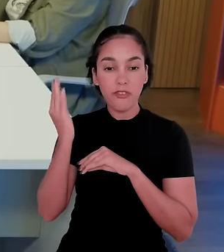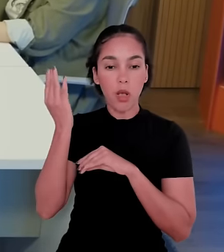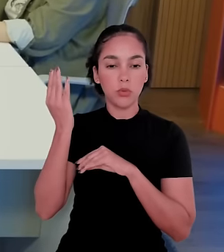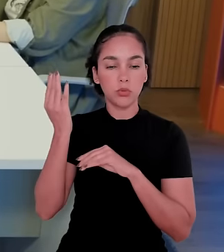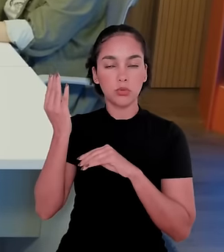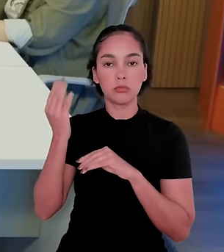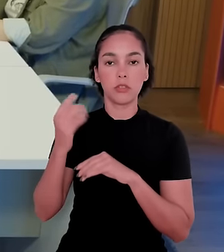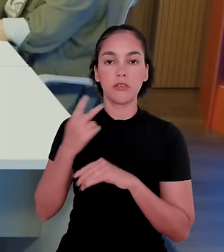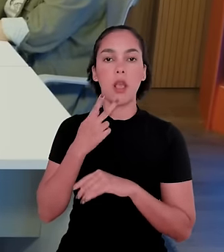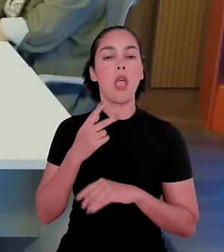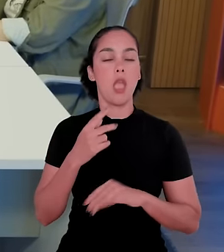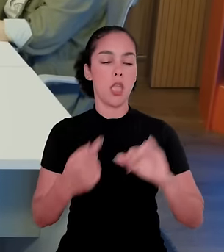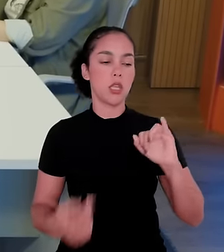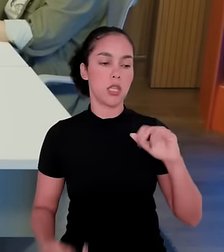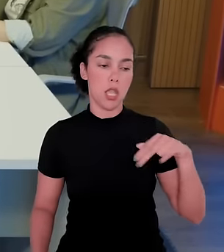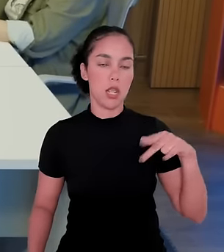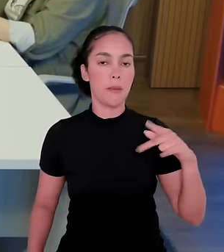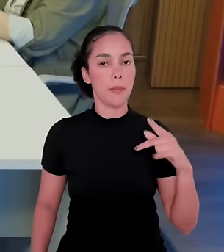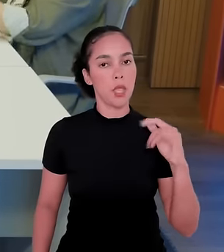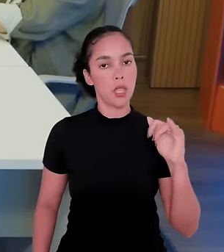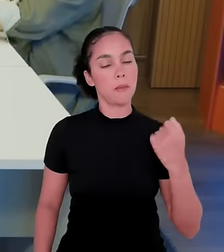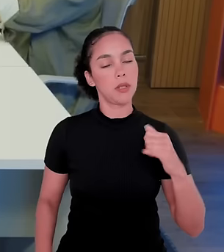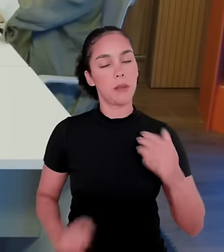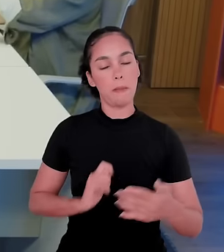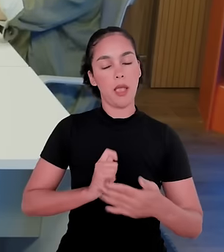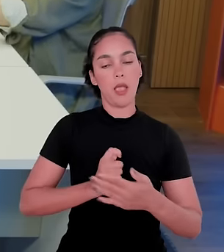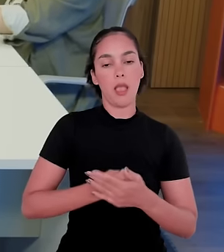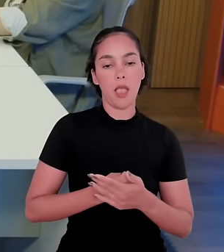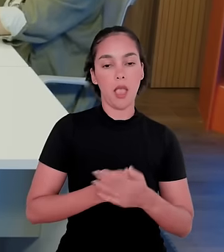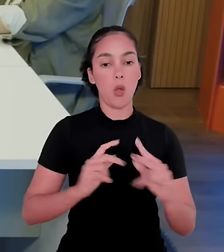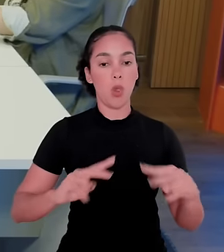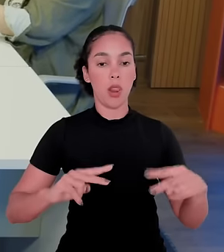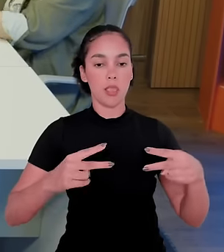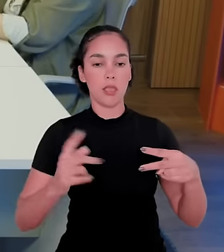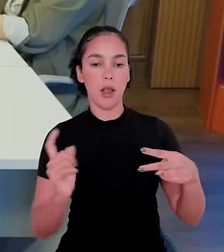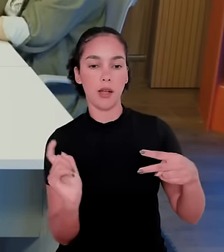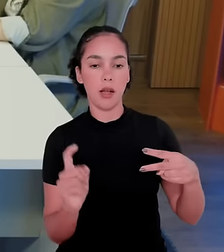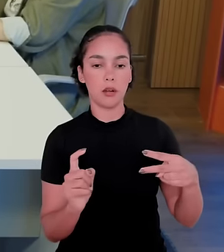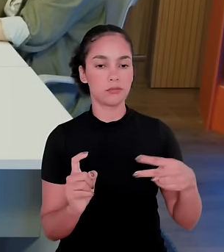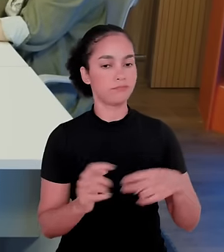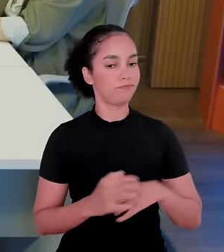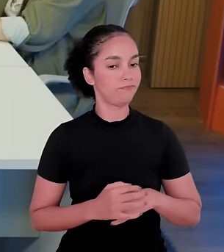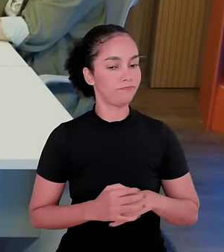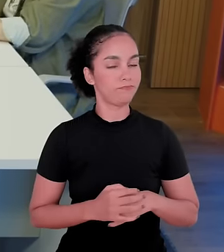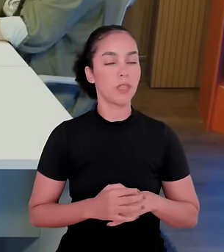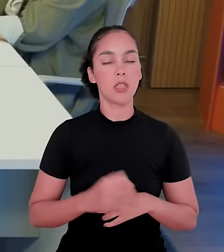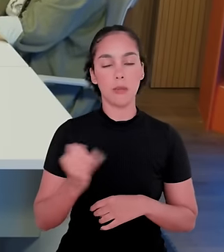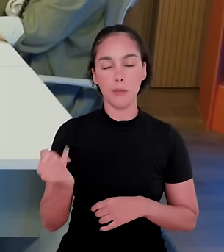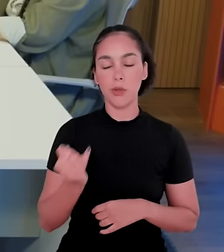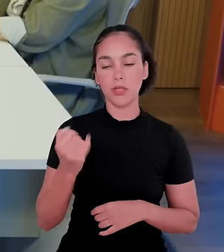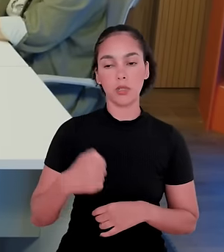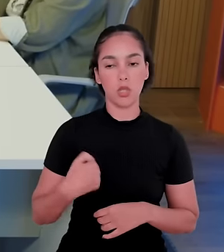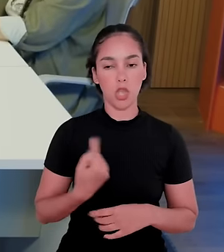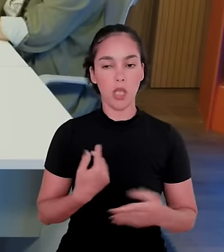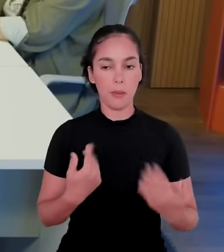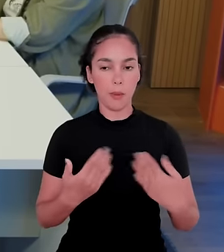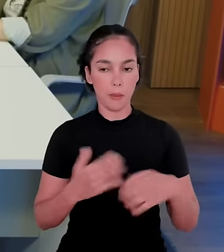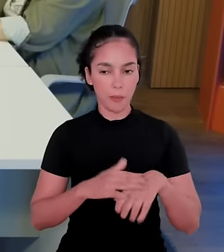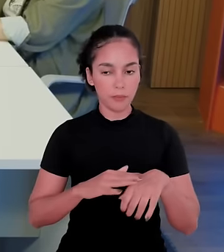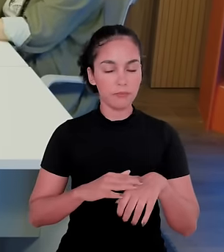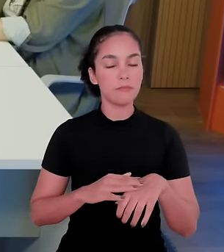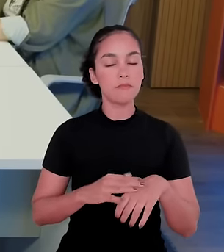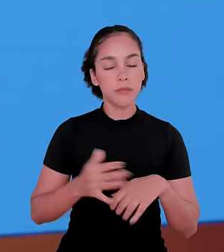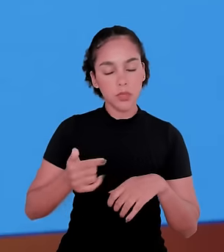INPI e que é para você pagar a partir daquele link então assim é importante a gente tá aqui batendo papo e